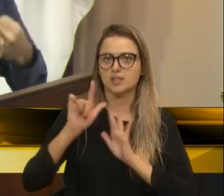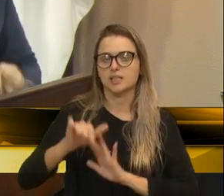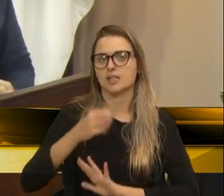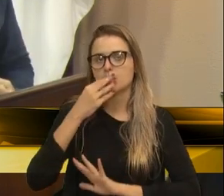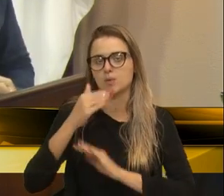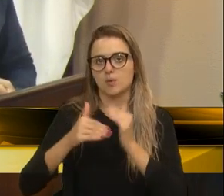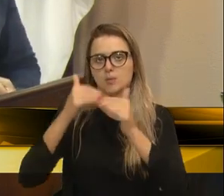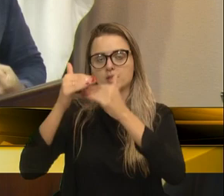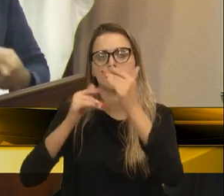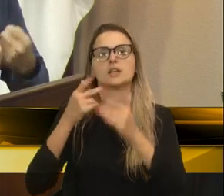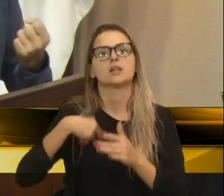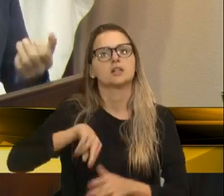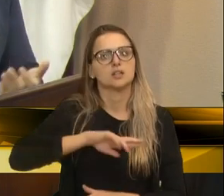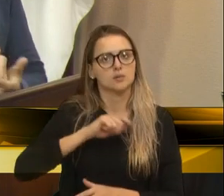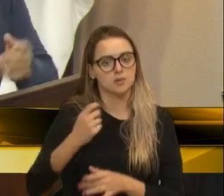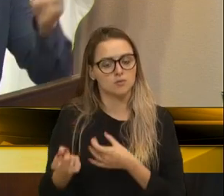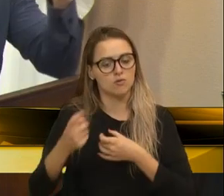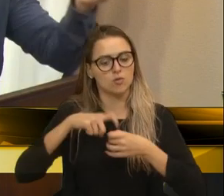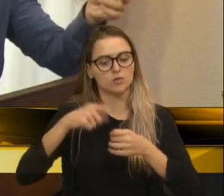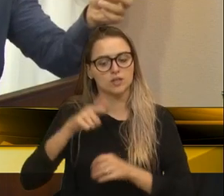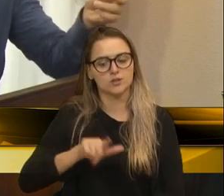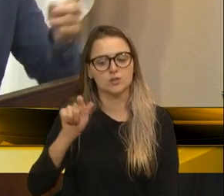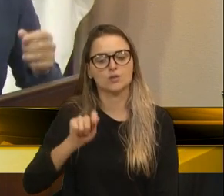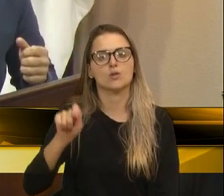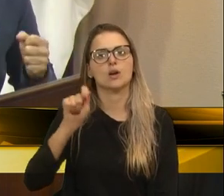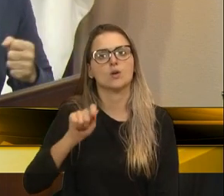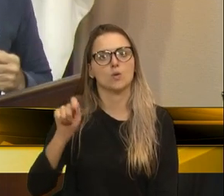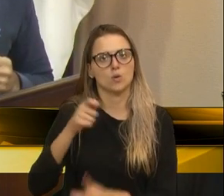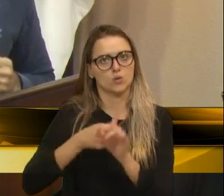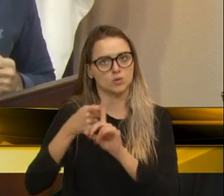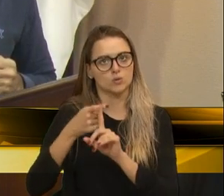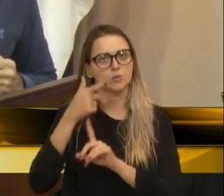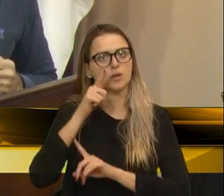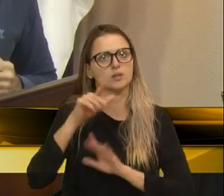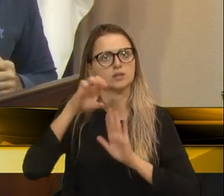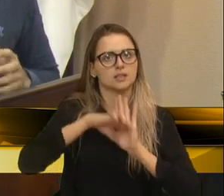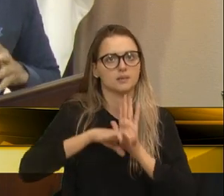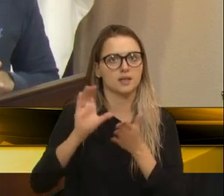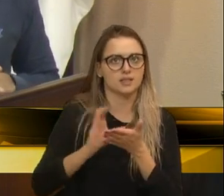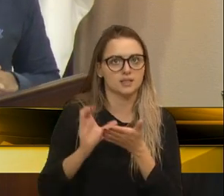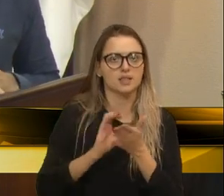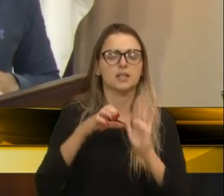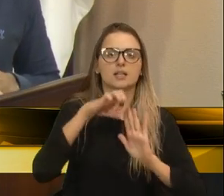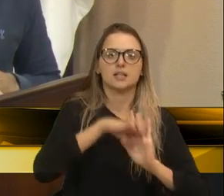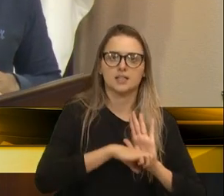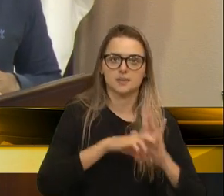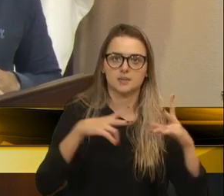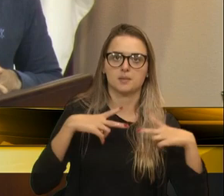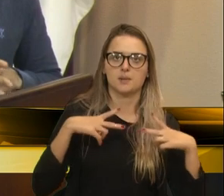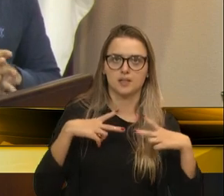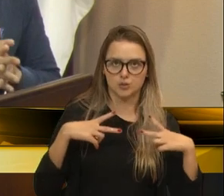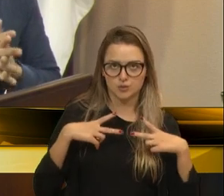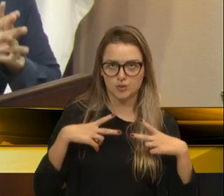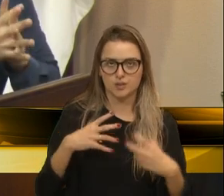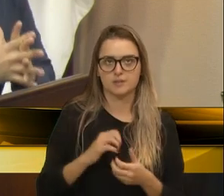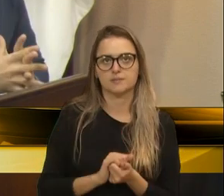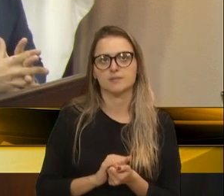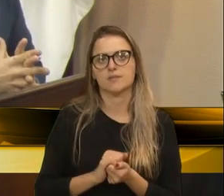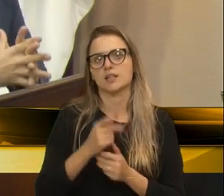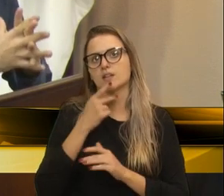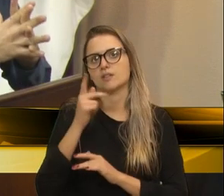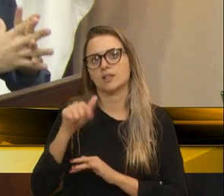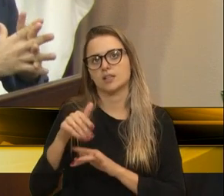E nós temos que voltar lá em agosto para garantir essas emendas de bancada e as emendas individuais. E dizer, presidente, que é com